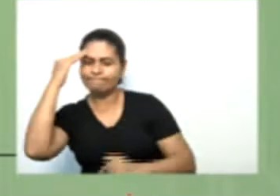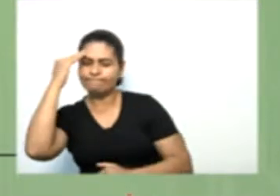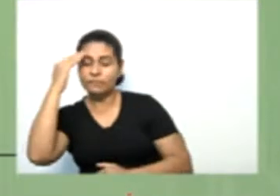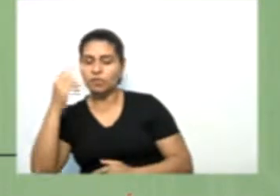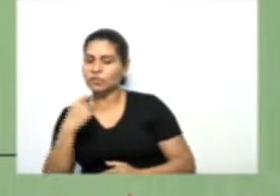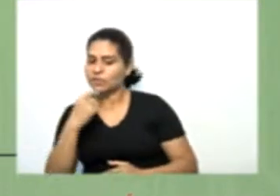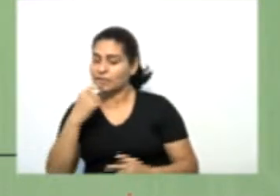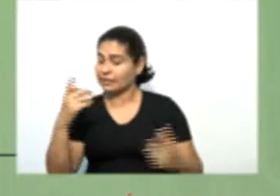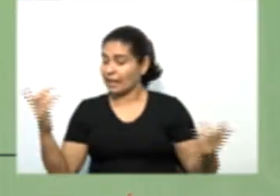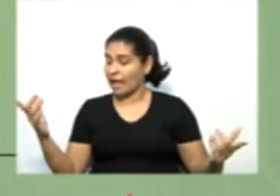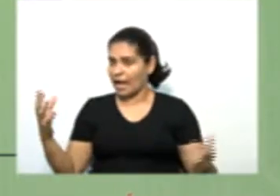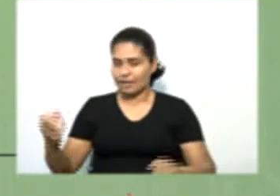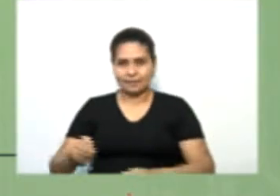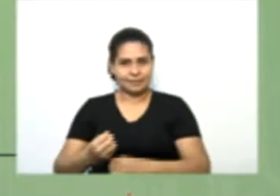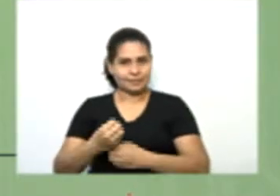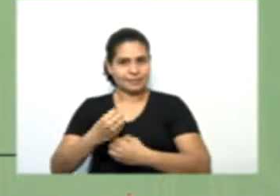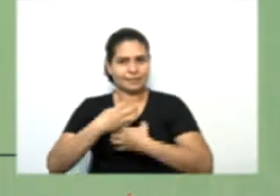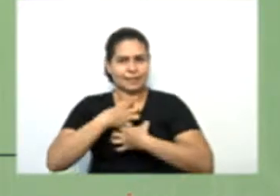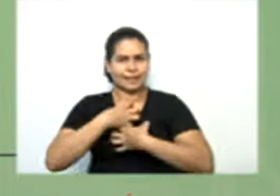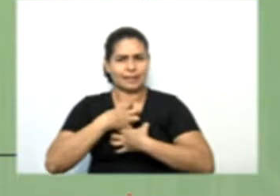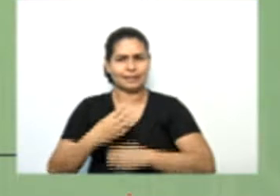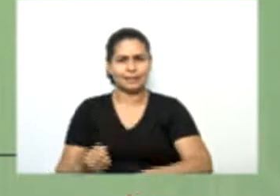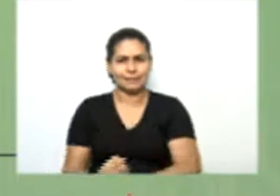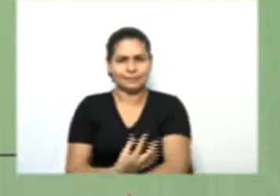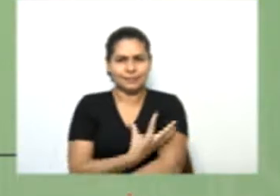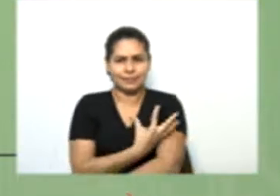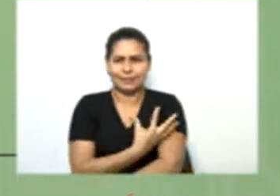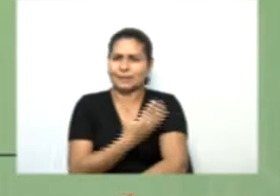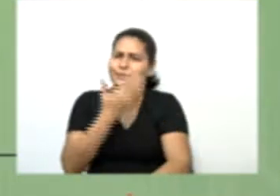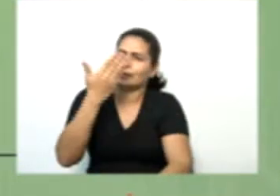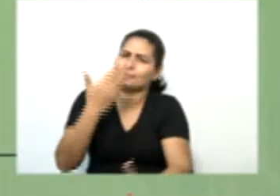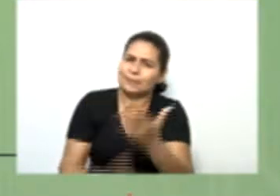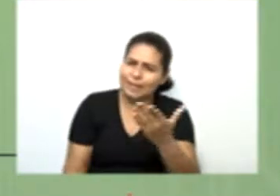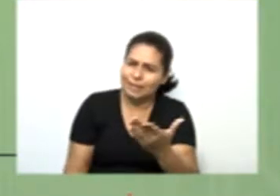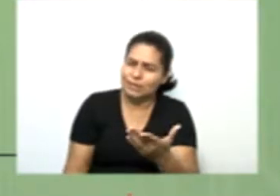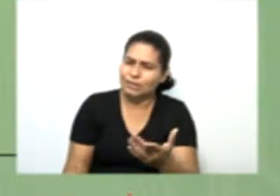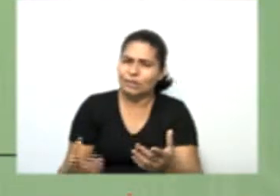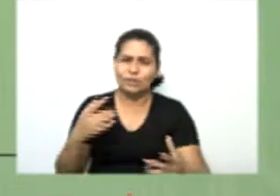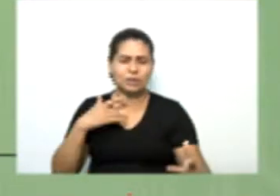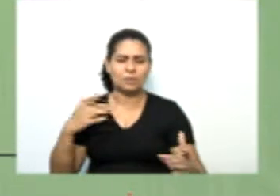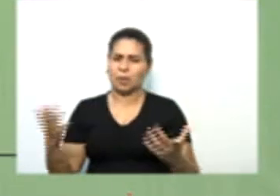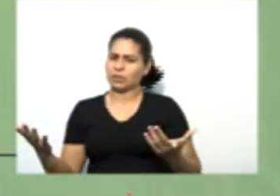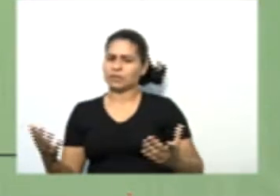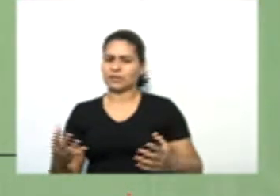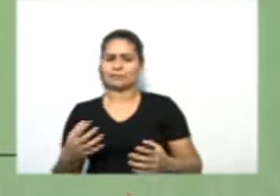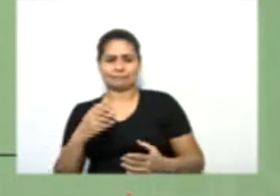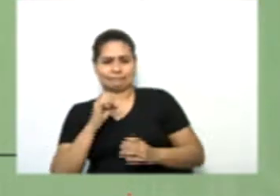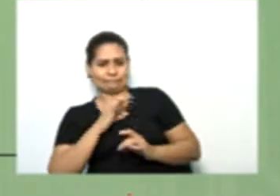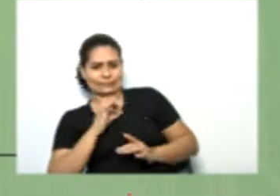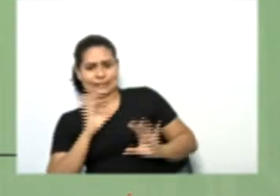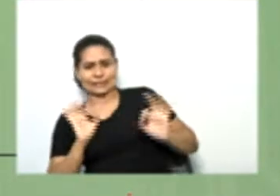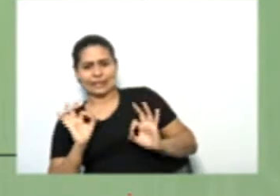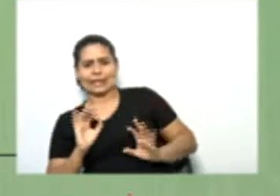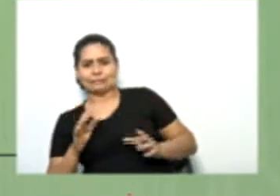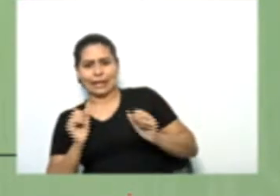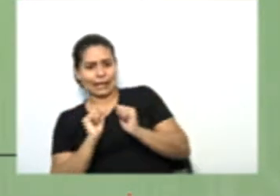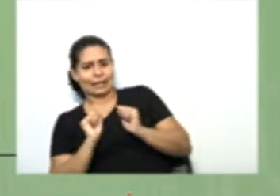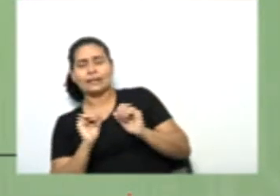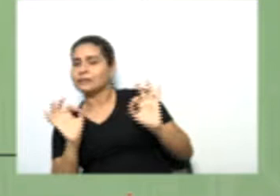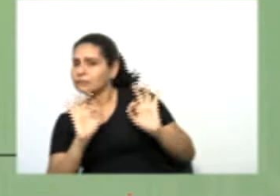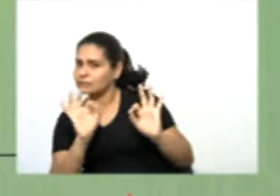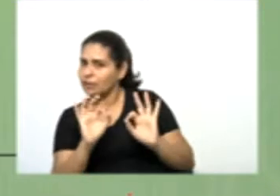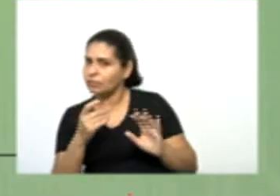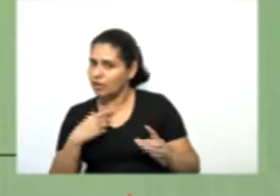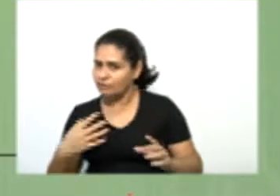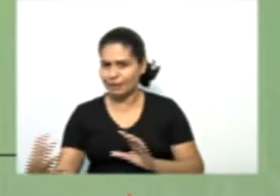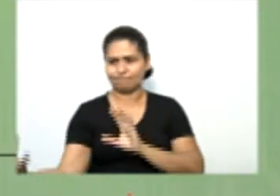tente ganhar pela emoção. Vai por água abaixo, não demonstre intimidação e aguente a pressão, tá certo? Porque ele